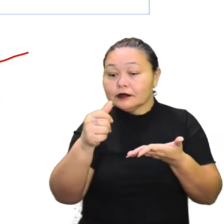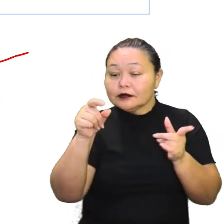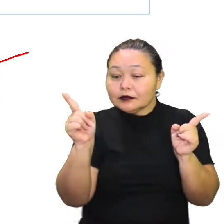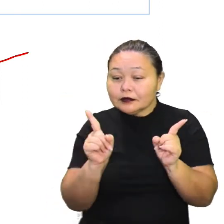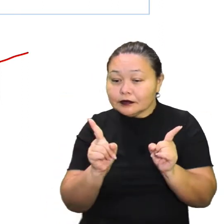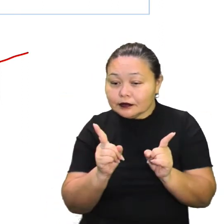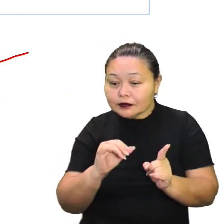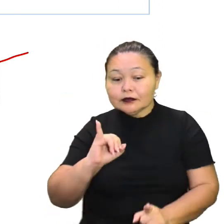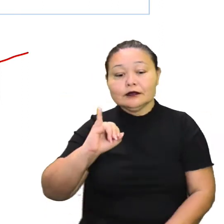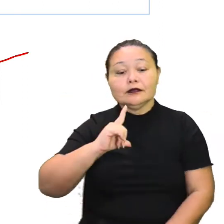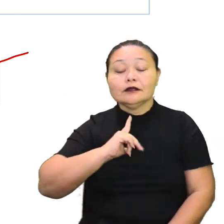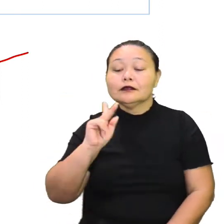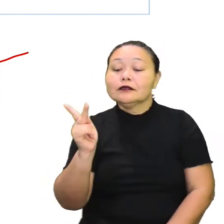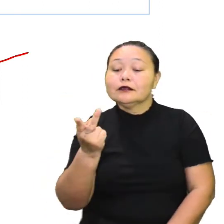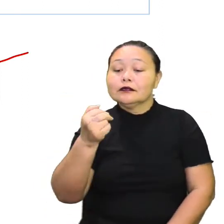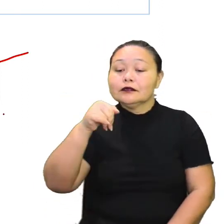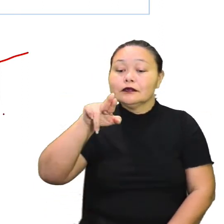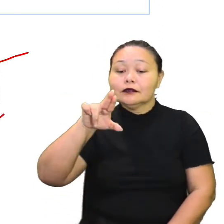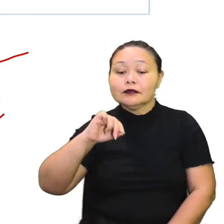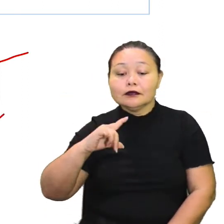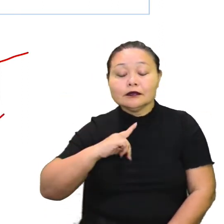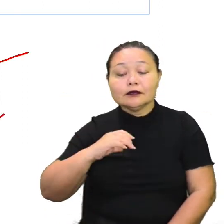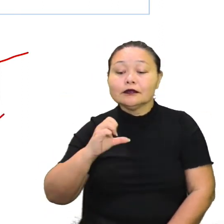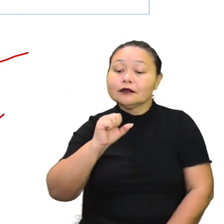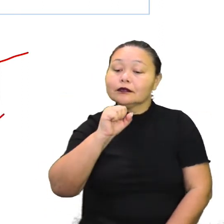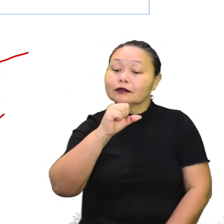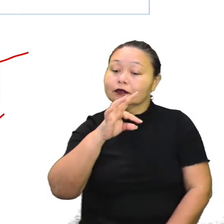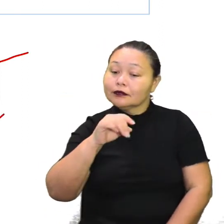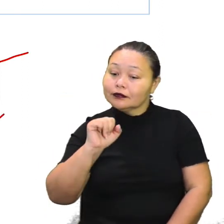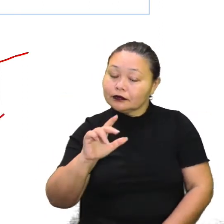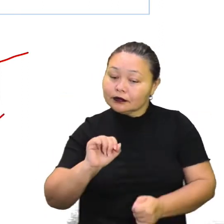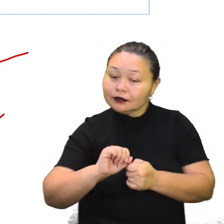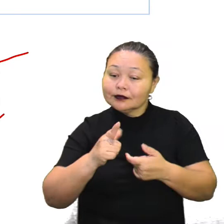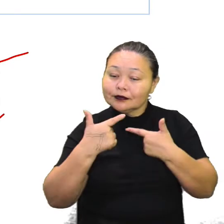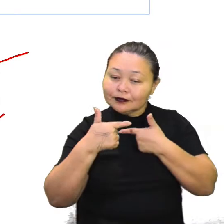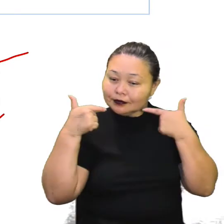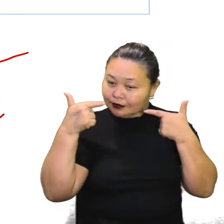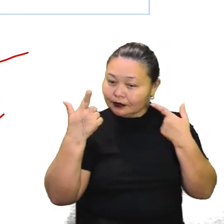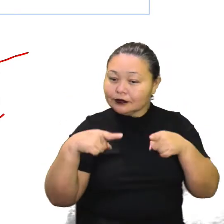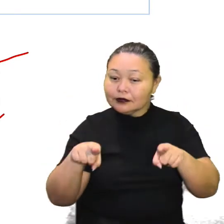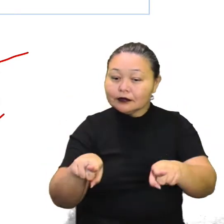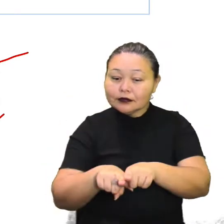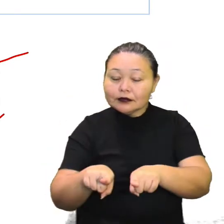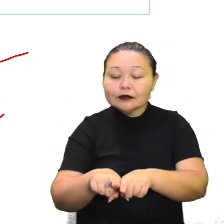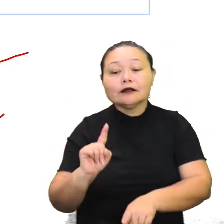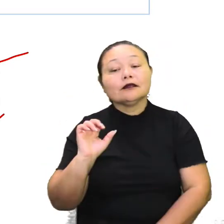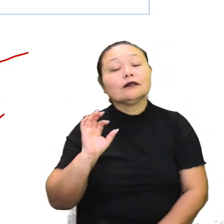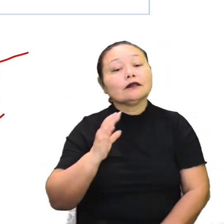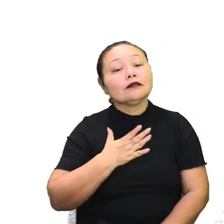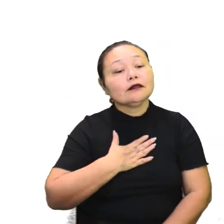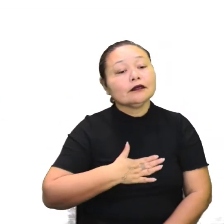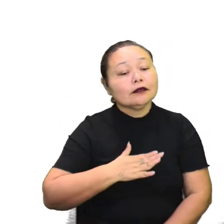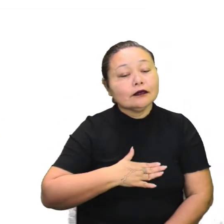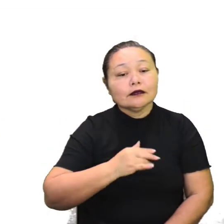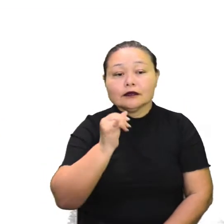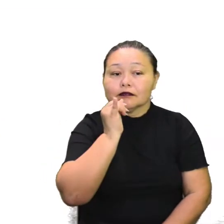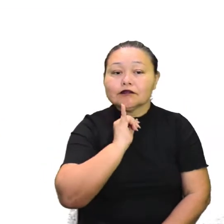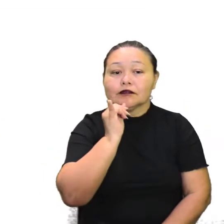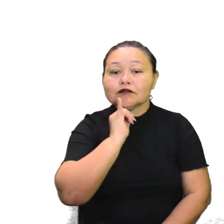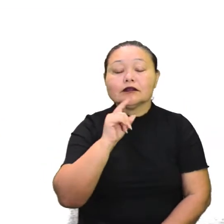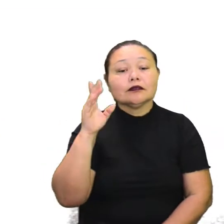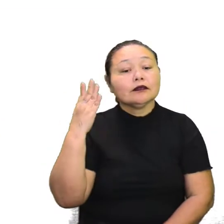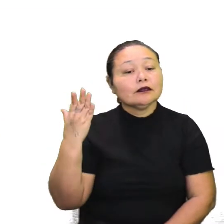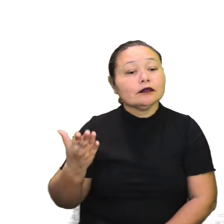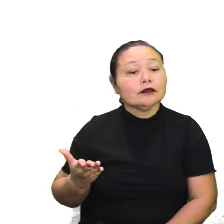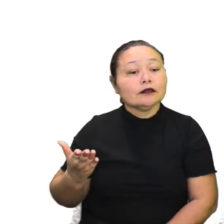haikai, em hino e sátira também, ok? Tranquilo. Vamos trazer um exemplo para